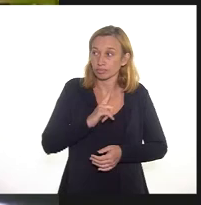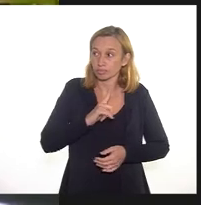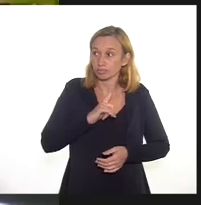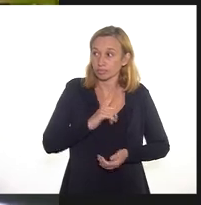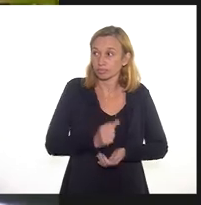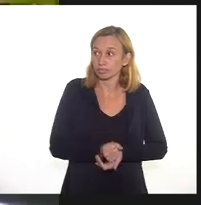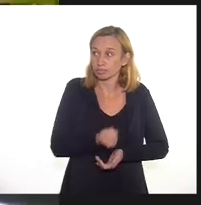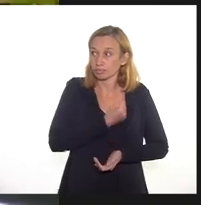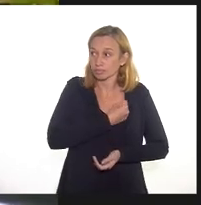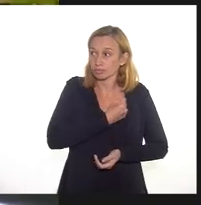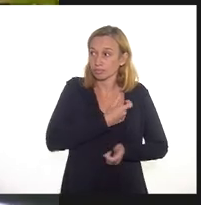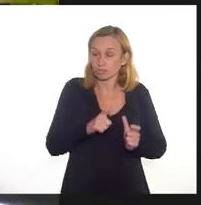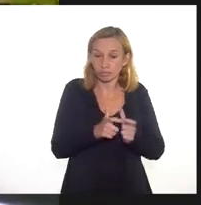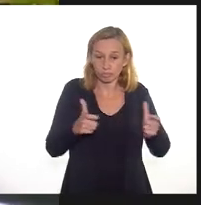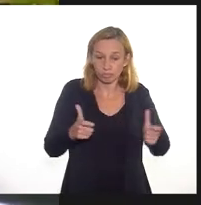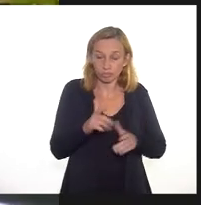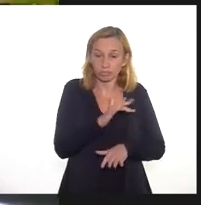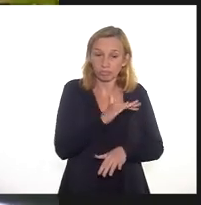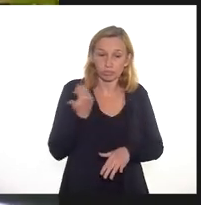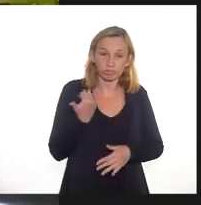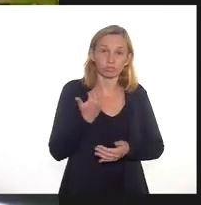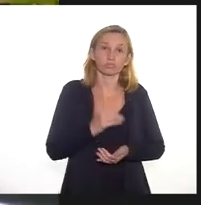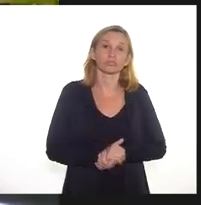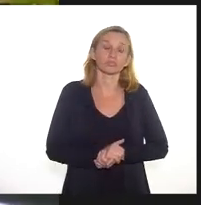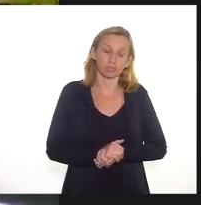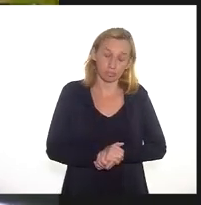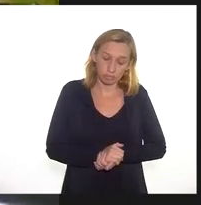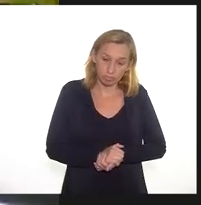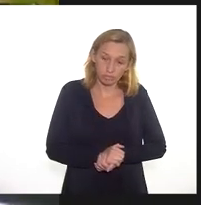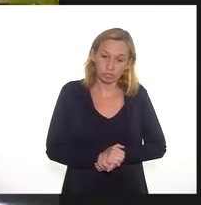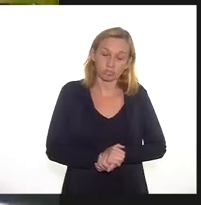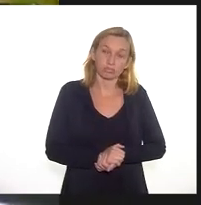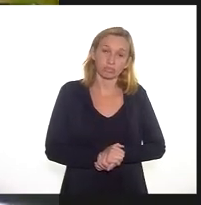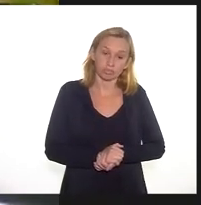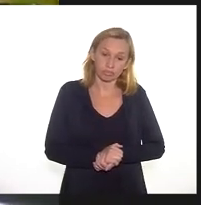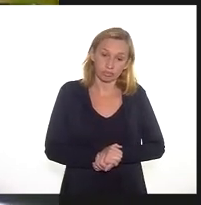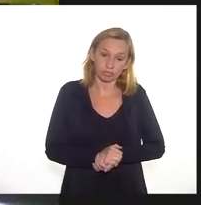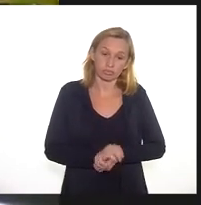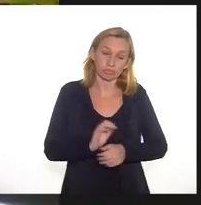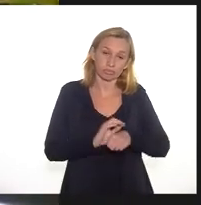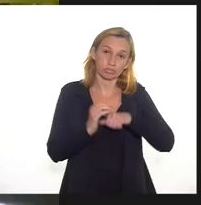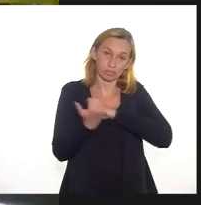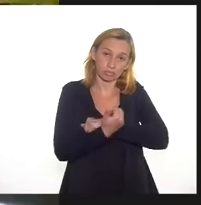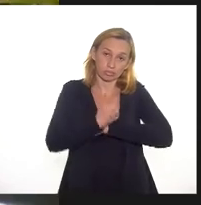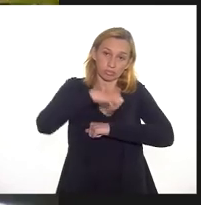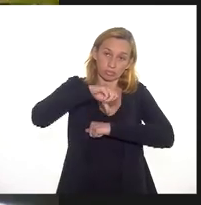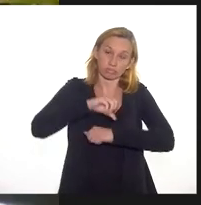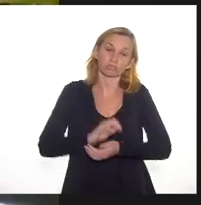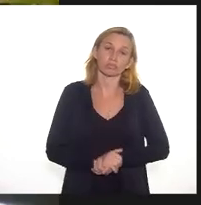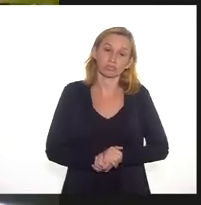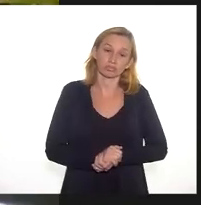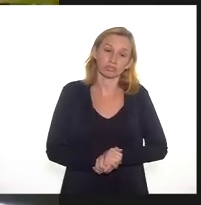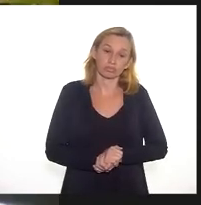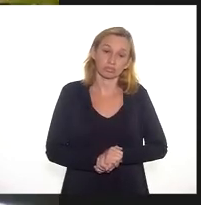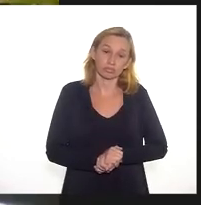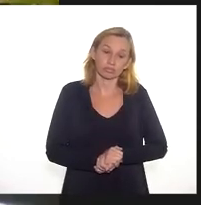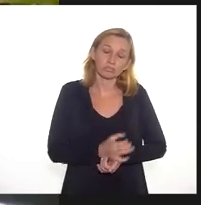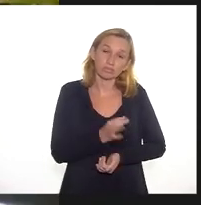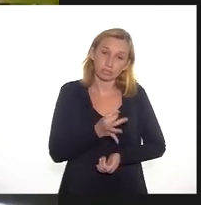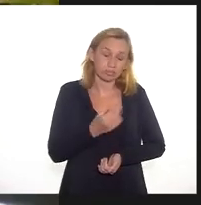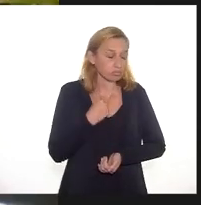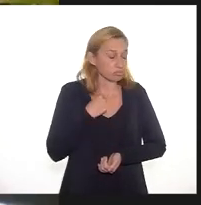maior taxa de mortalidade e letalidade da Covid-19. E, por óbvio,